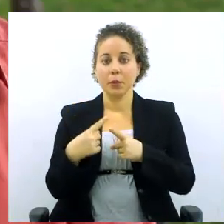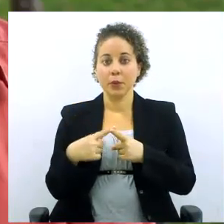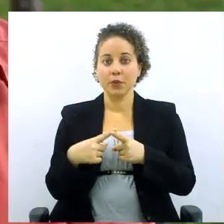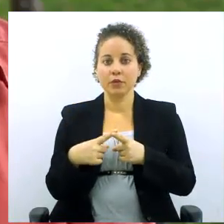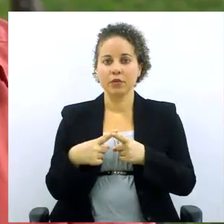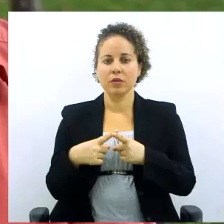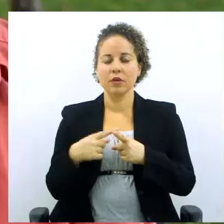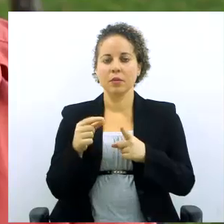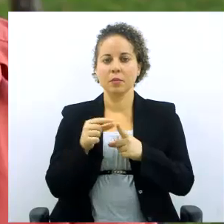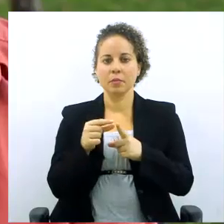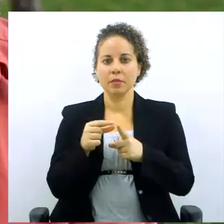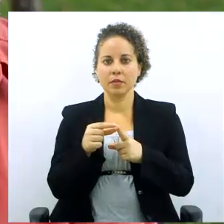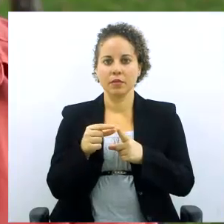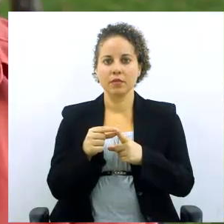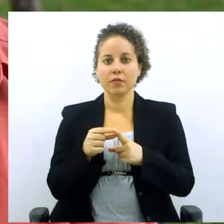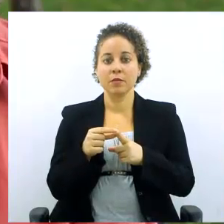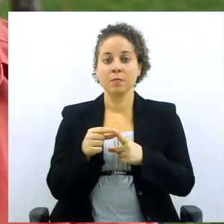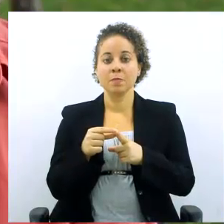economia diz respeito